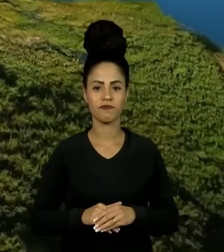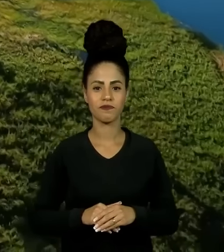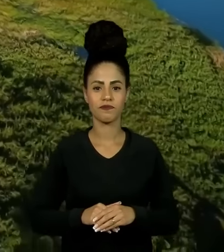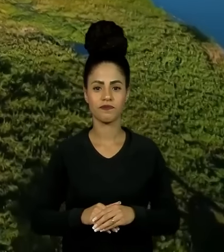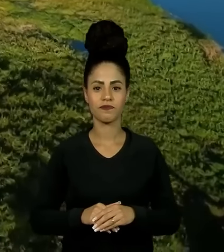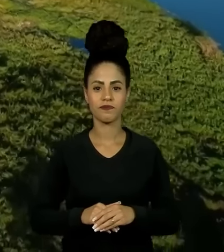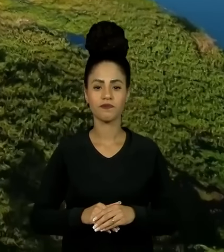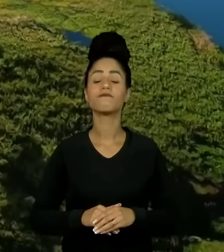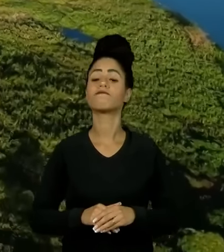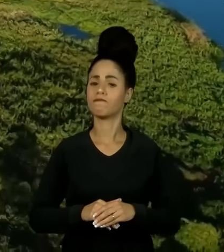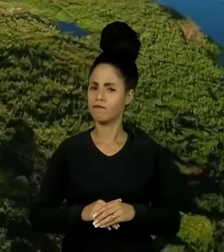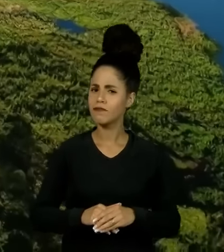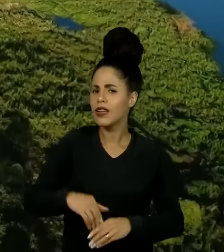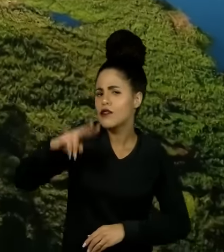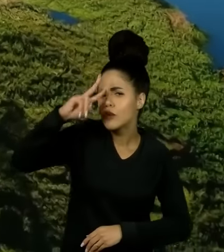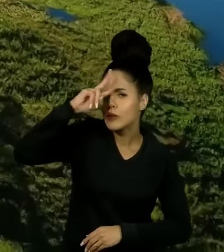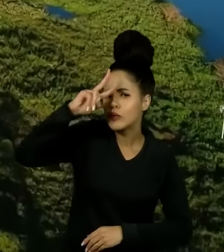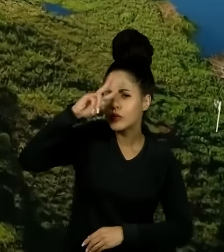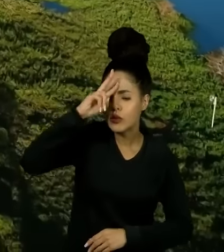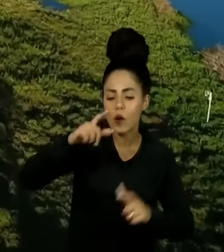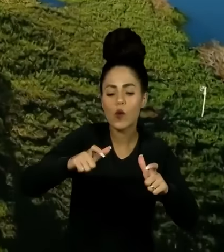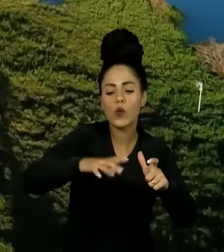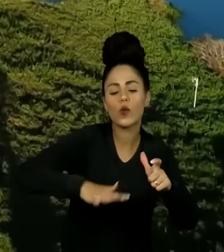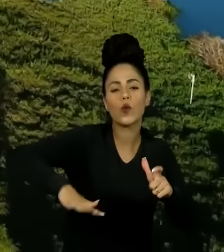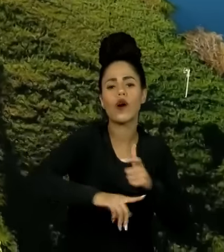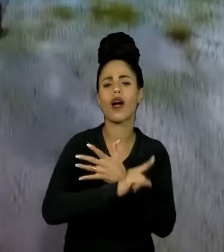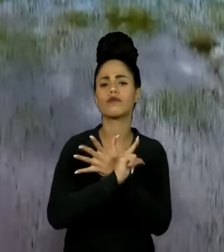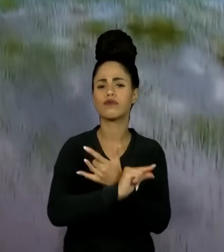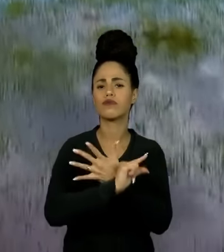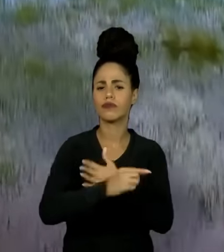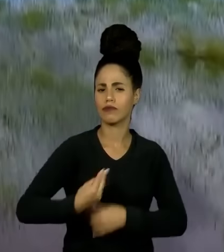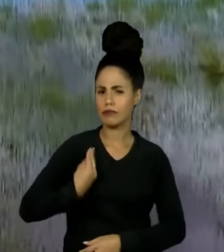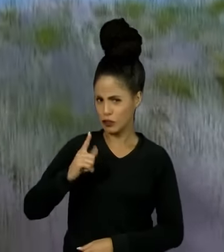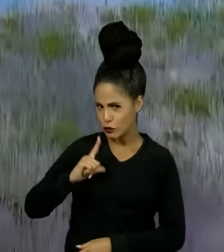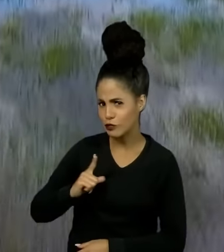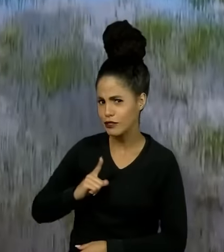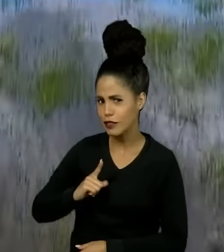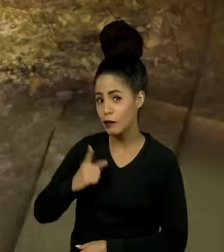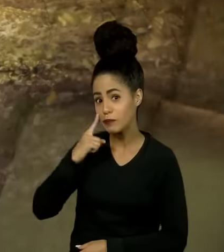A fascinante história da ocupação humana no Pantanal.